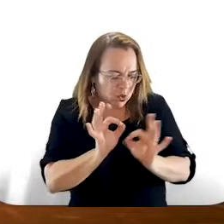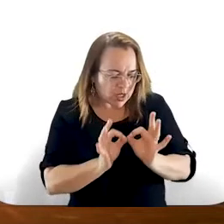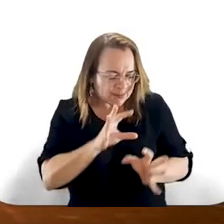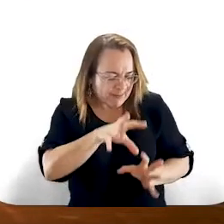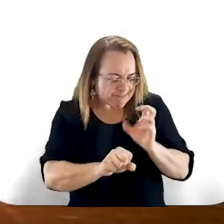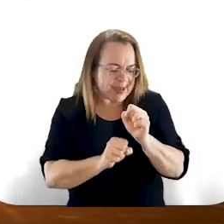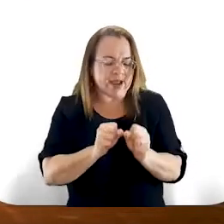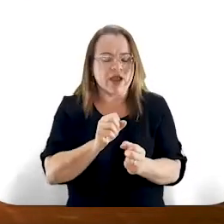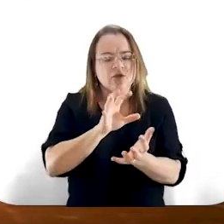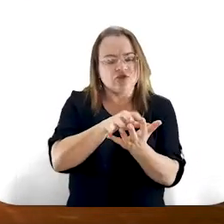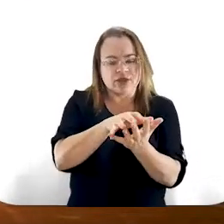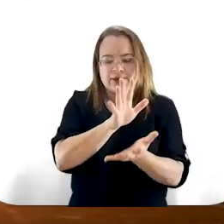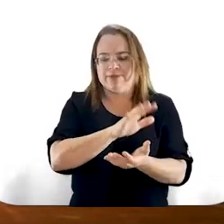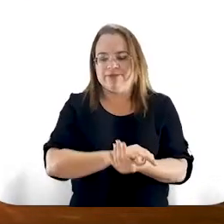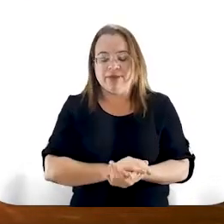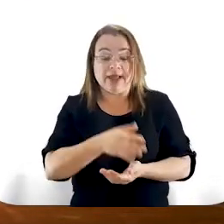ele.